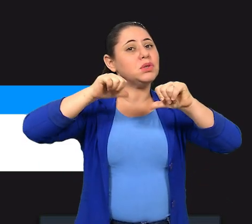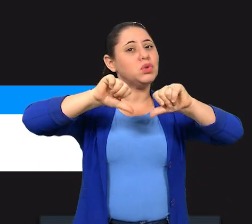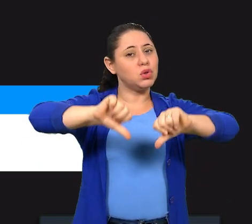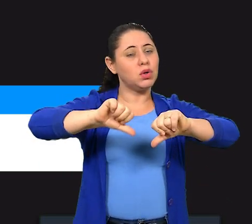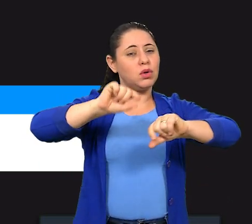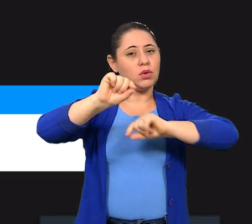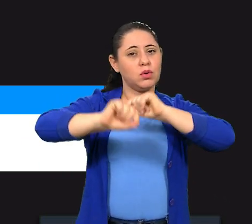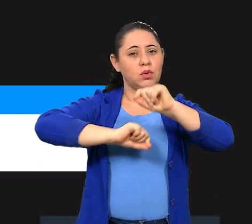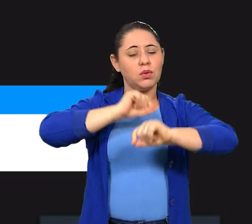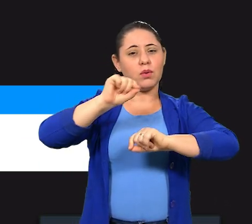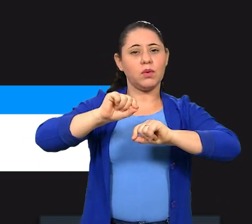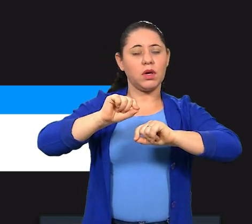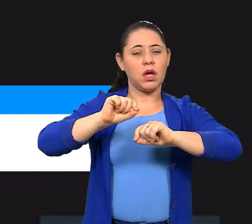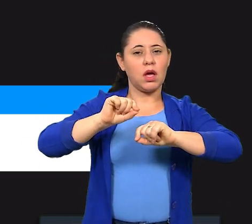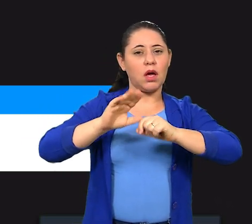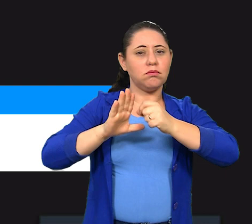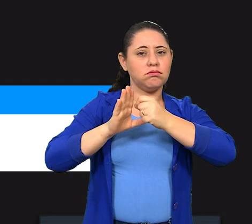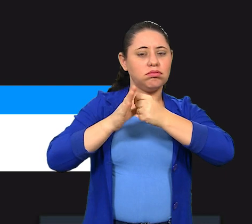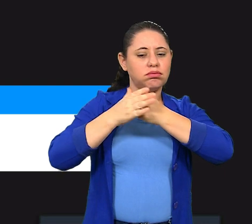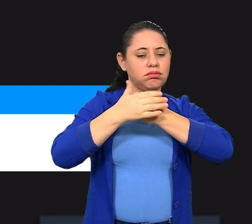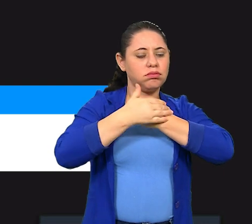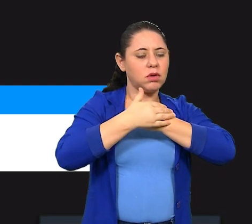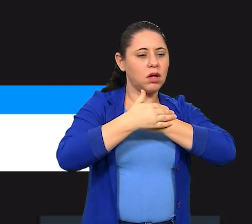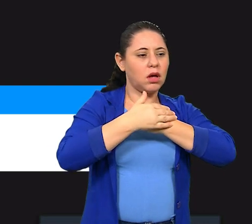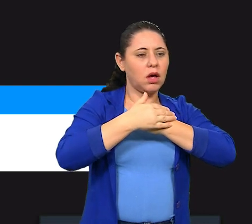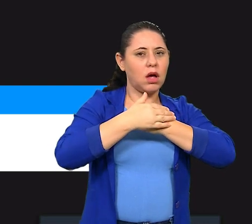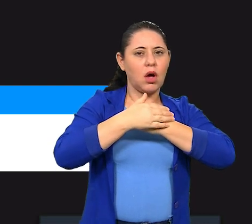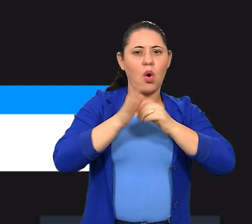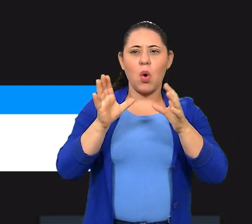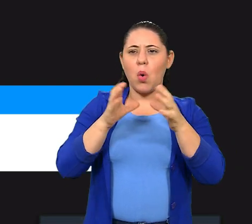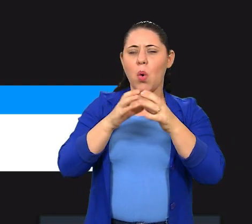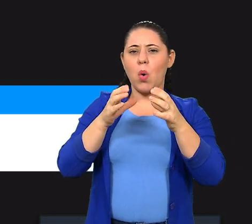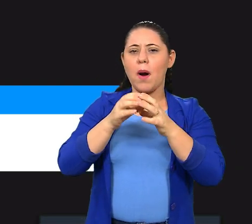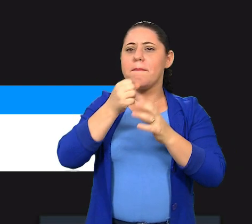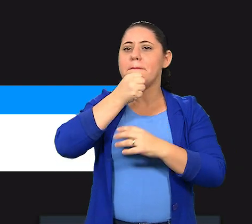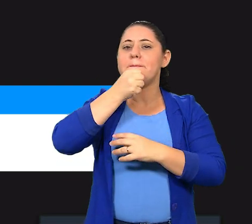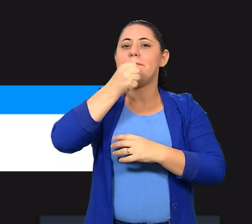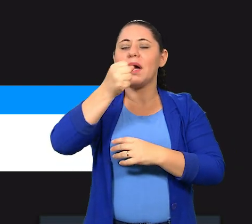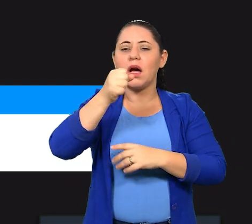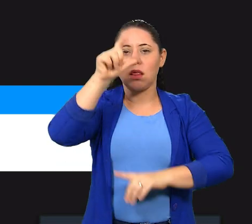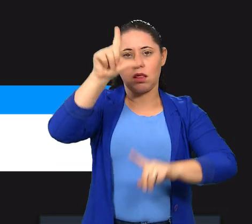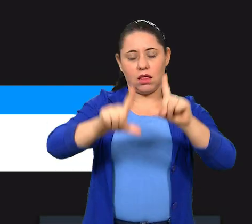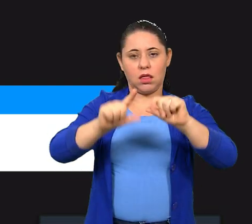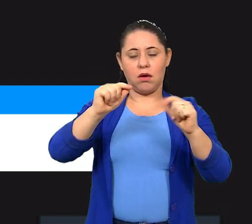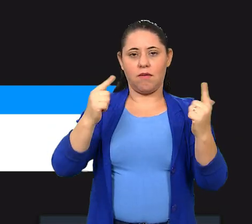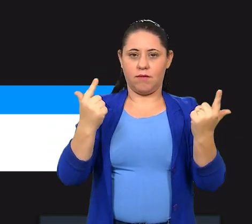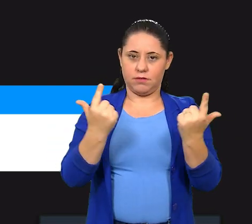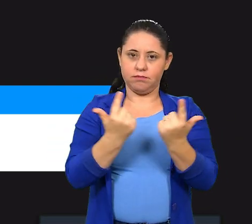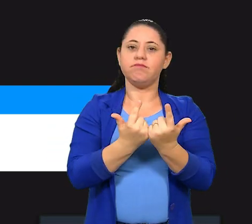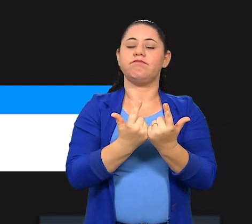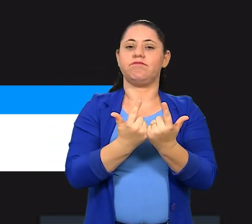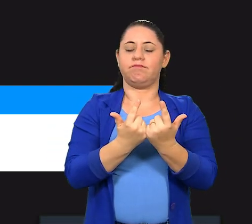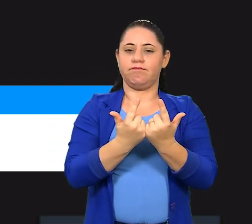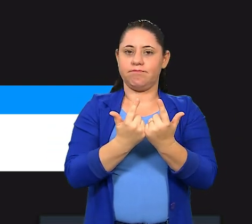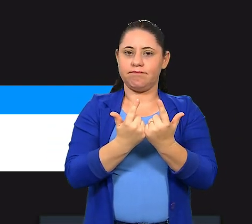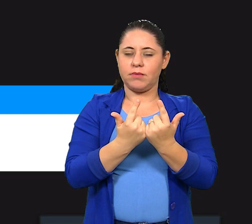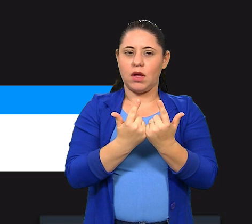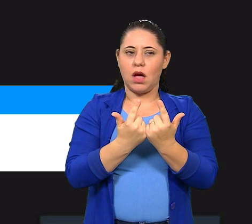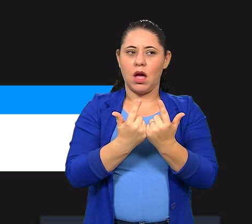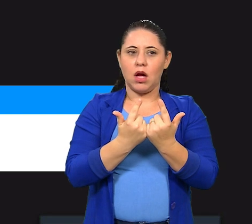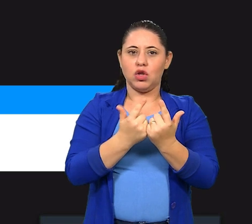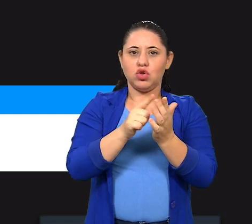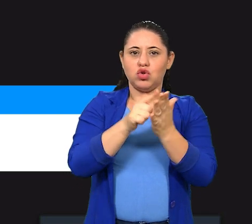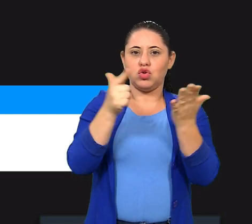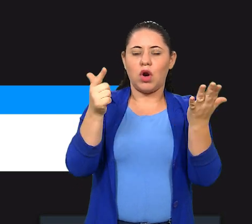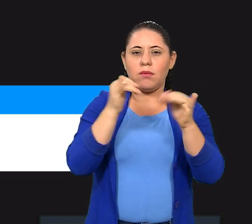sente passagem muito pior muito pior por grande parte da grande imprensa das redes de TV